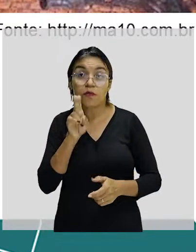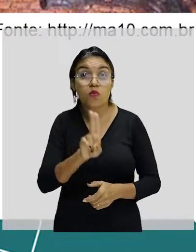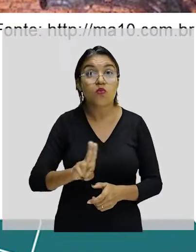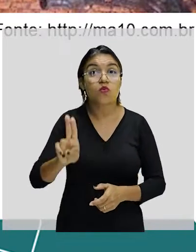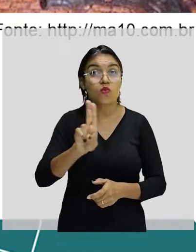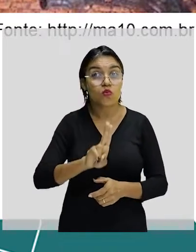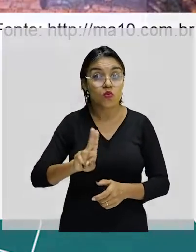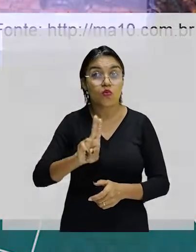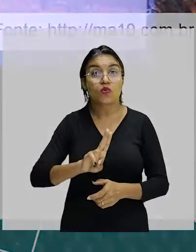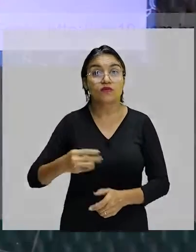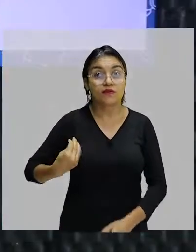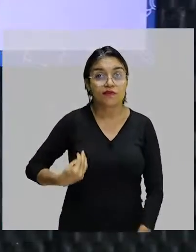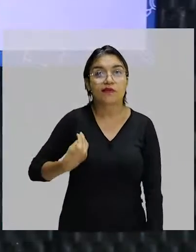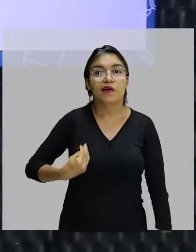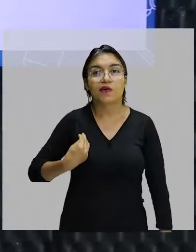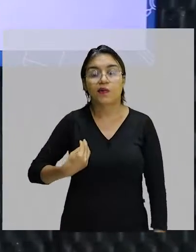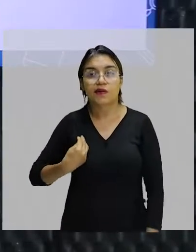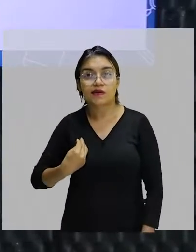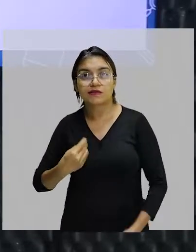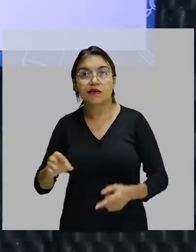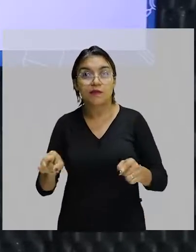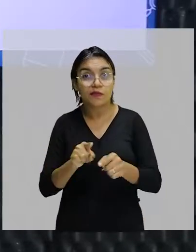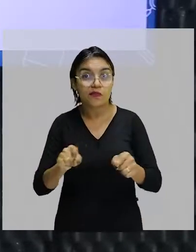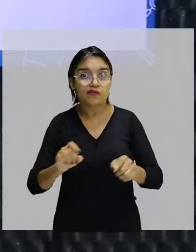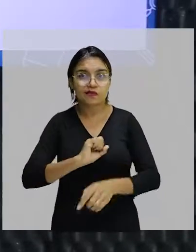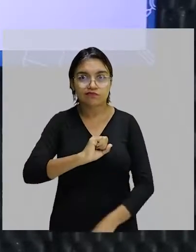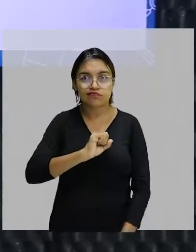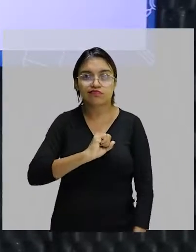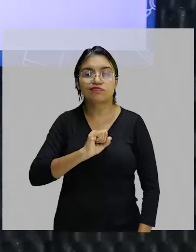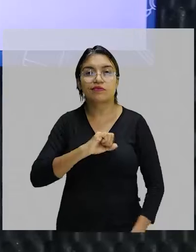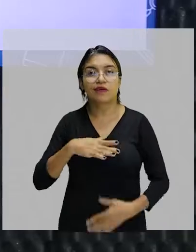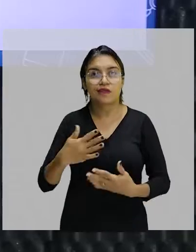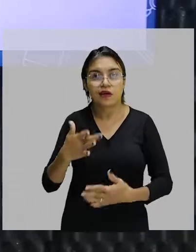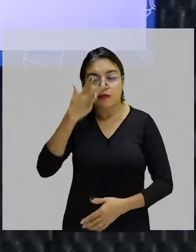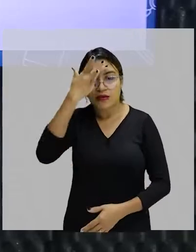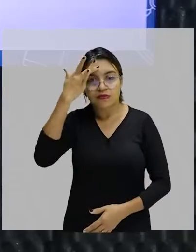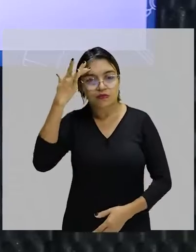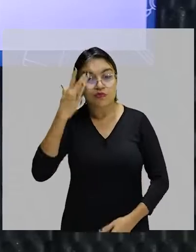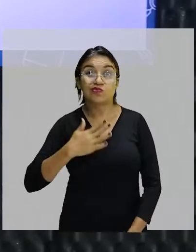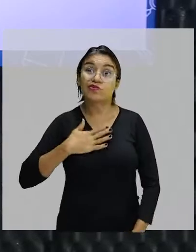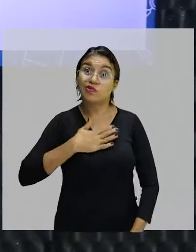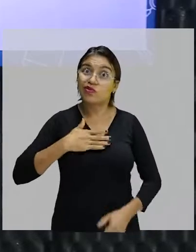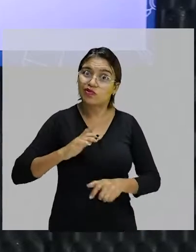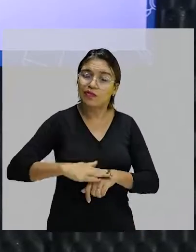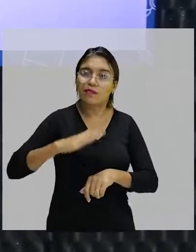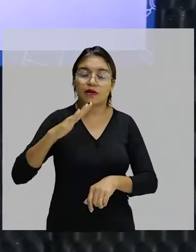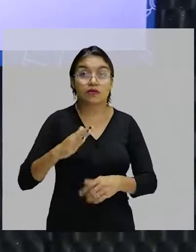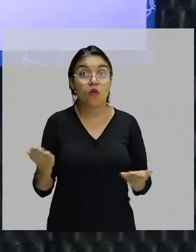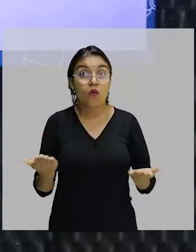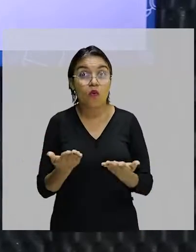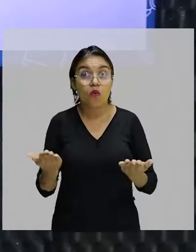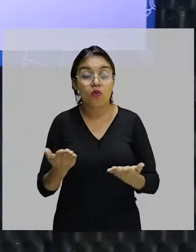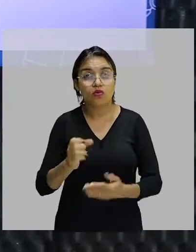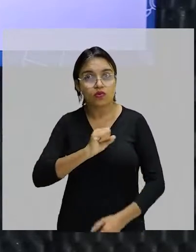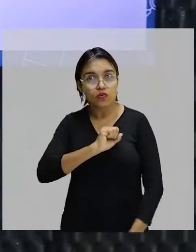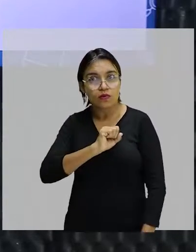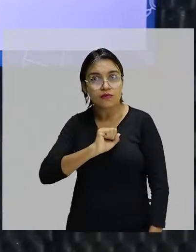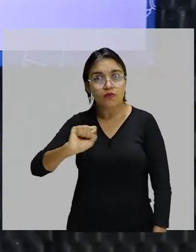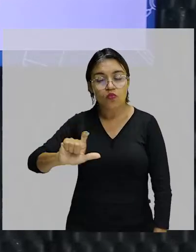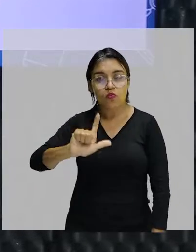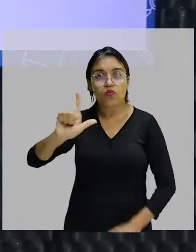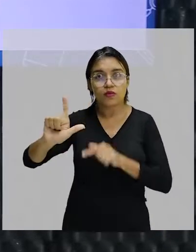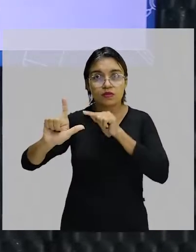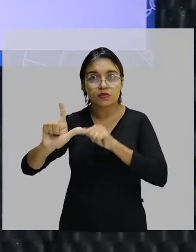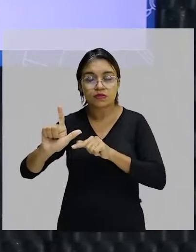mais frequência e isso, logicamente, aumenta o número de fãs. Hoje, o reggae aqui em São Luís, ele